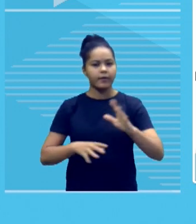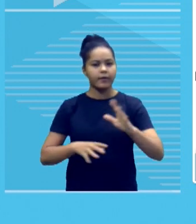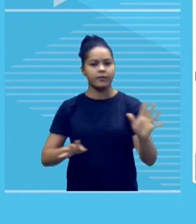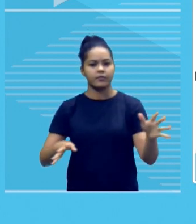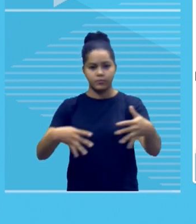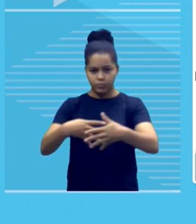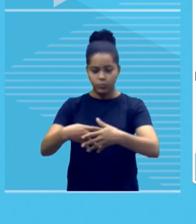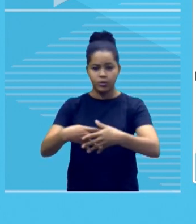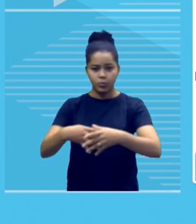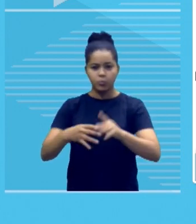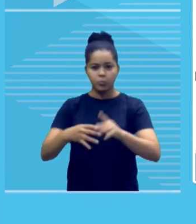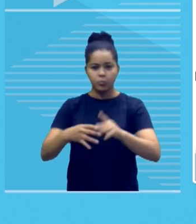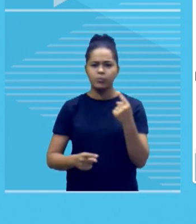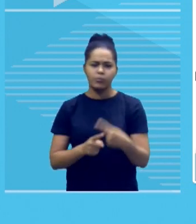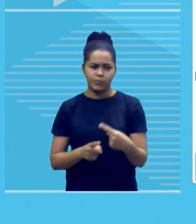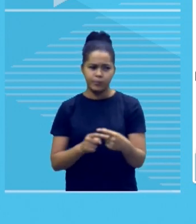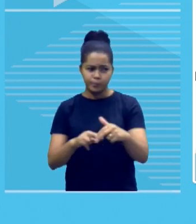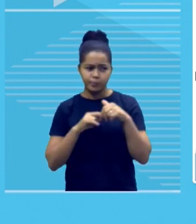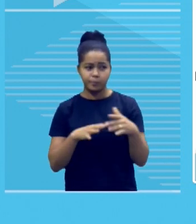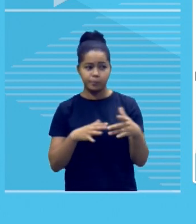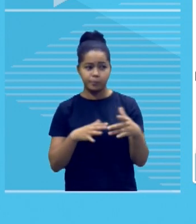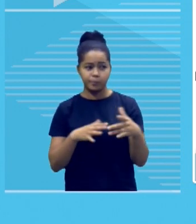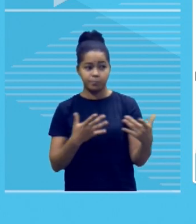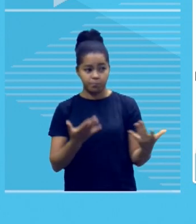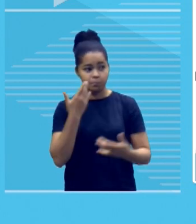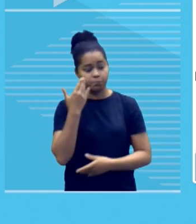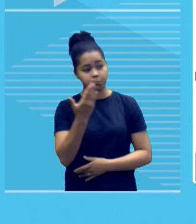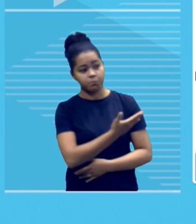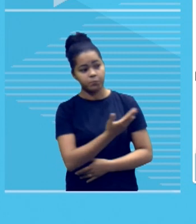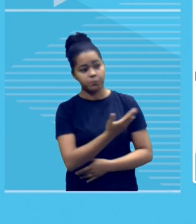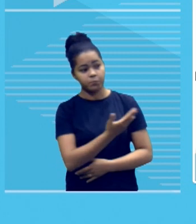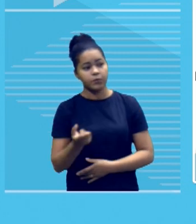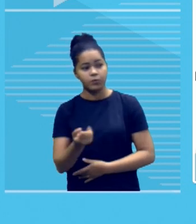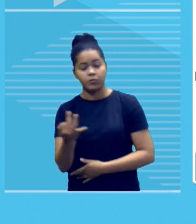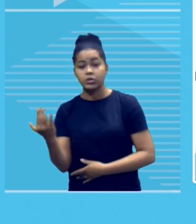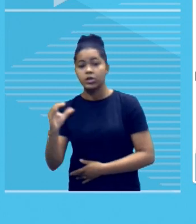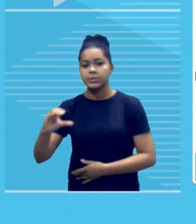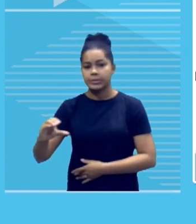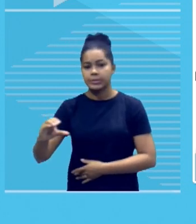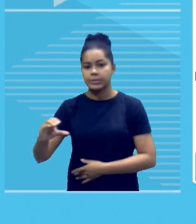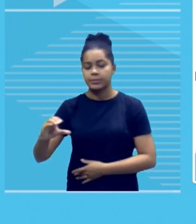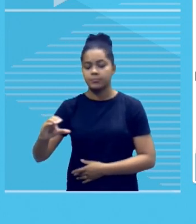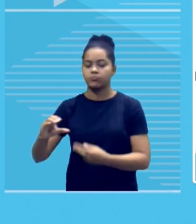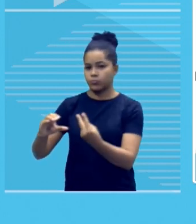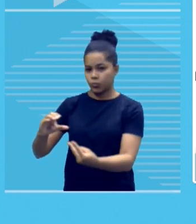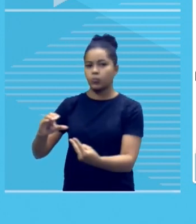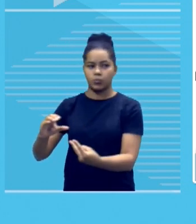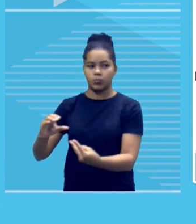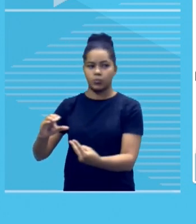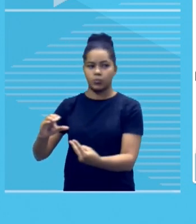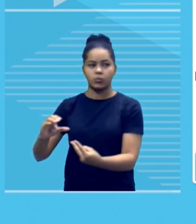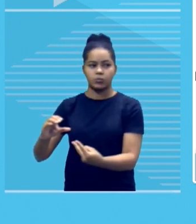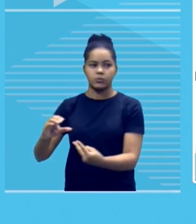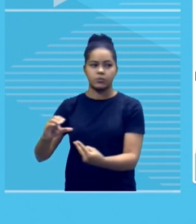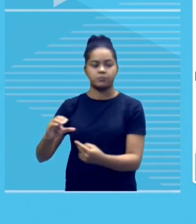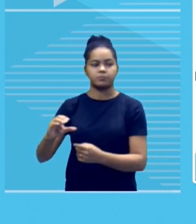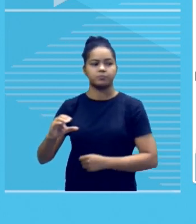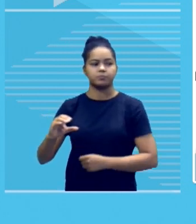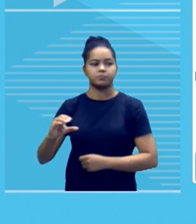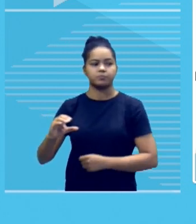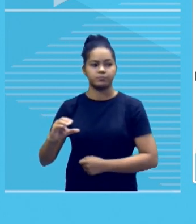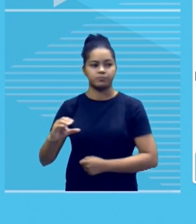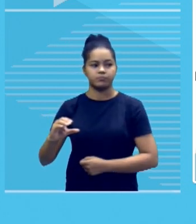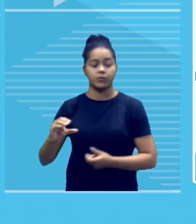contar aqui as vamos contar aqui ó Quantos carbonos tem aí tem dois carbonos então C2